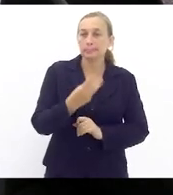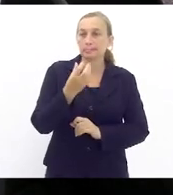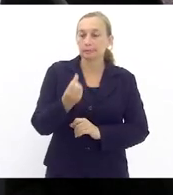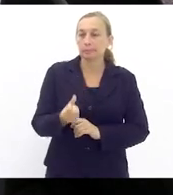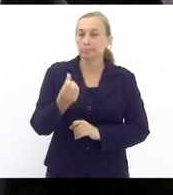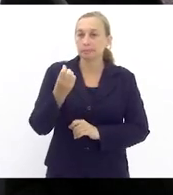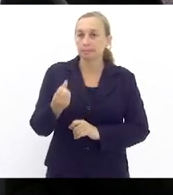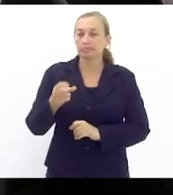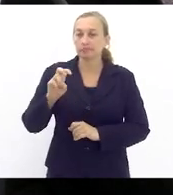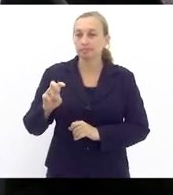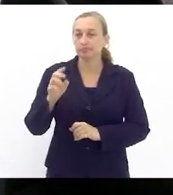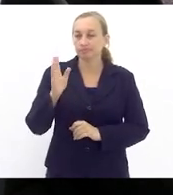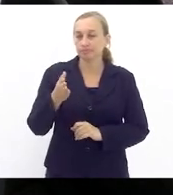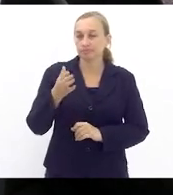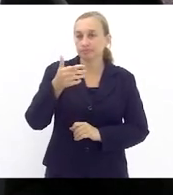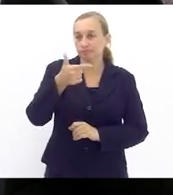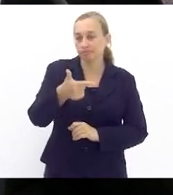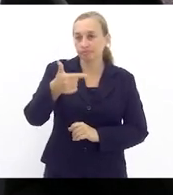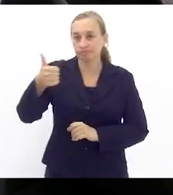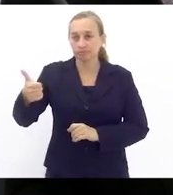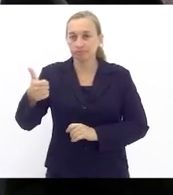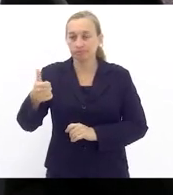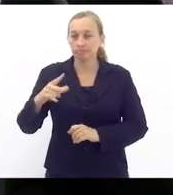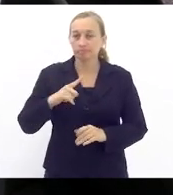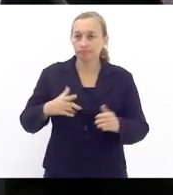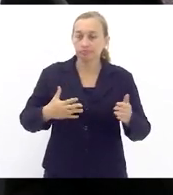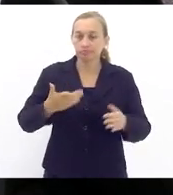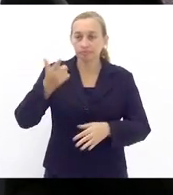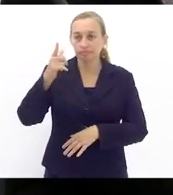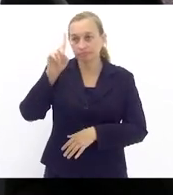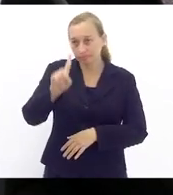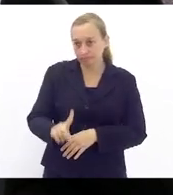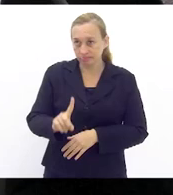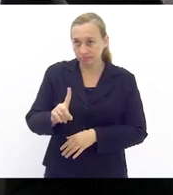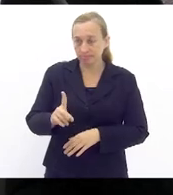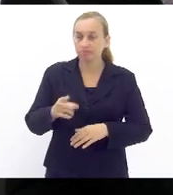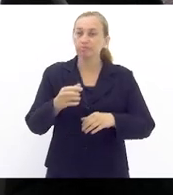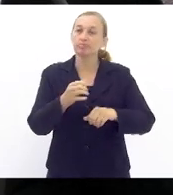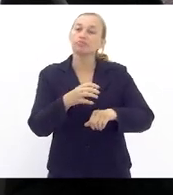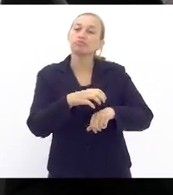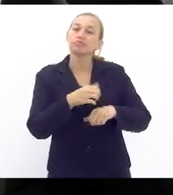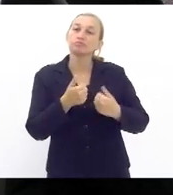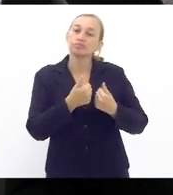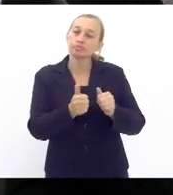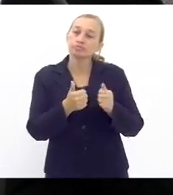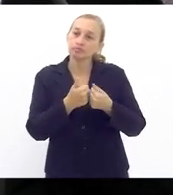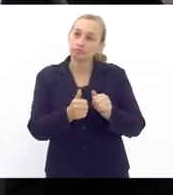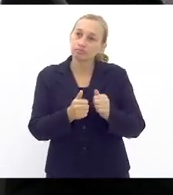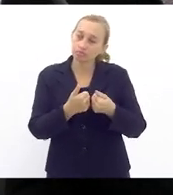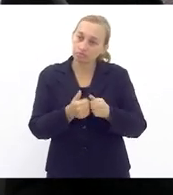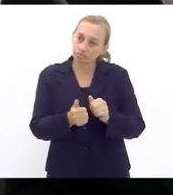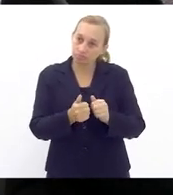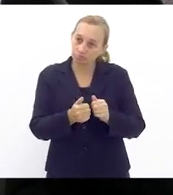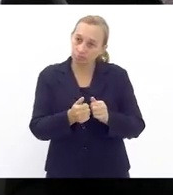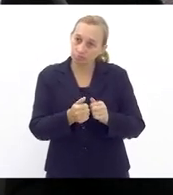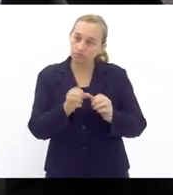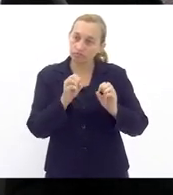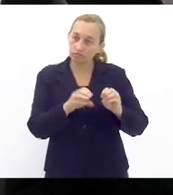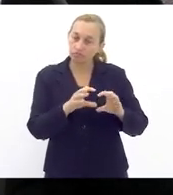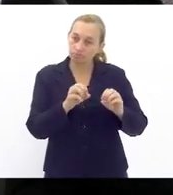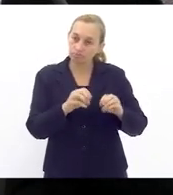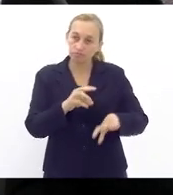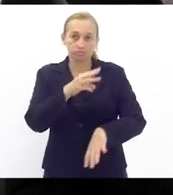3665/21 para garantir o passe livre nos ônibus intermunicipais ao estudante no ensino médio subsequente